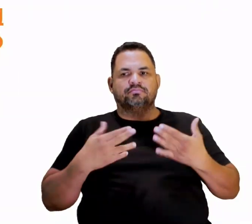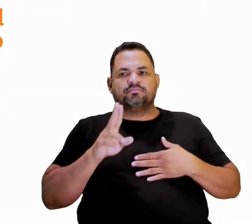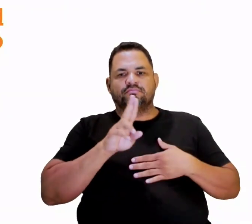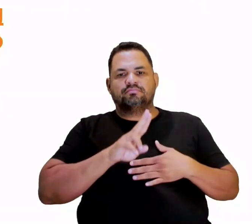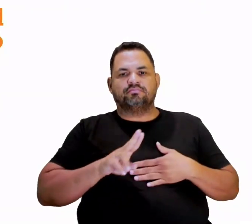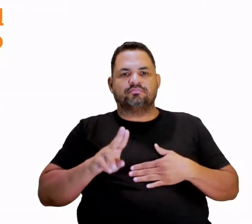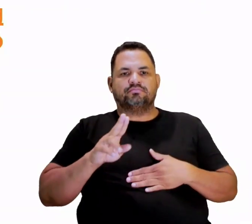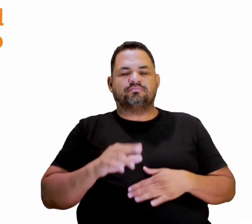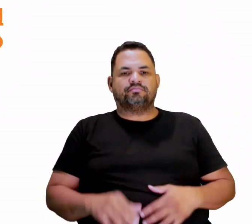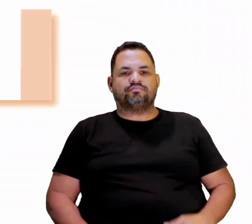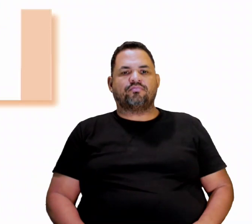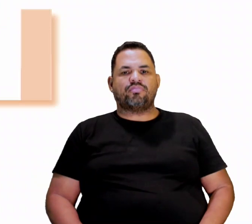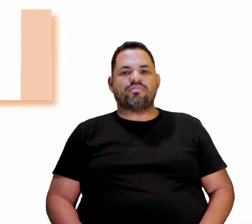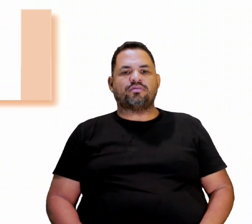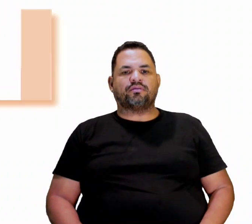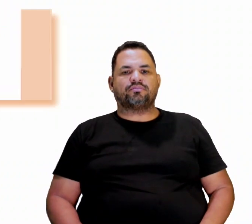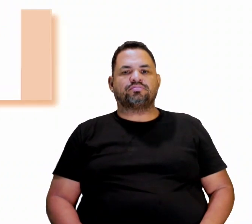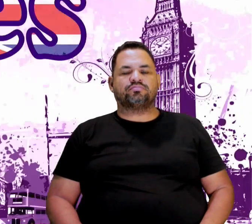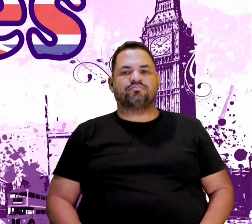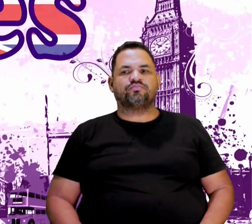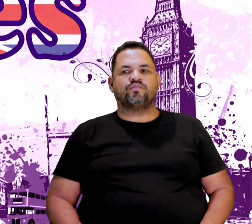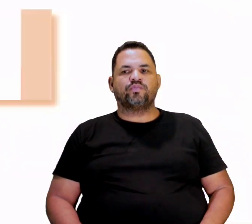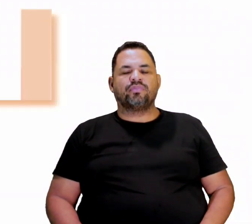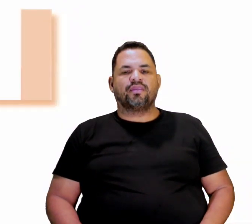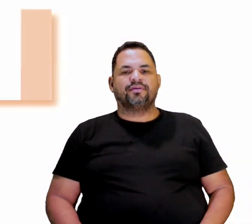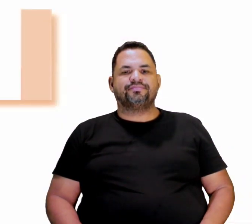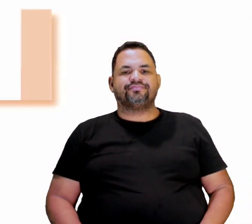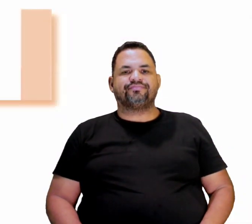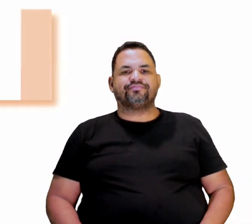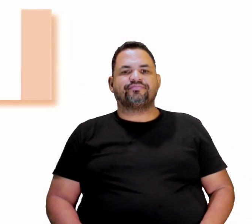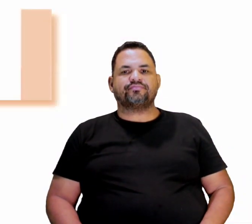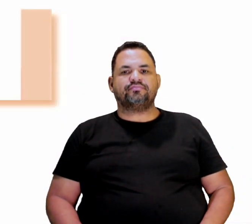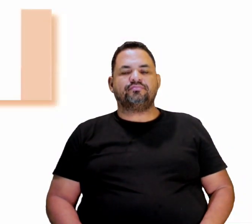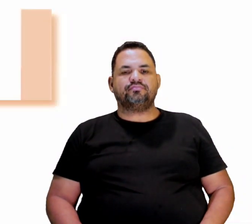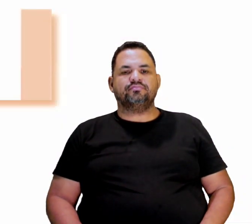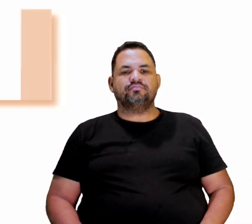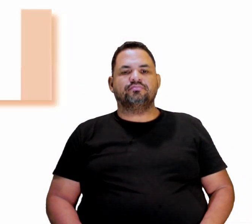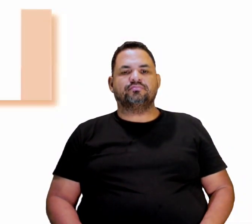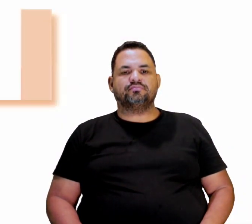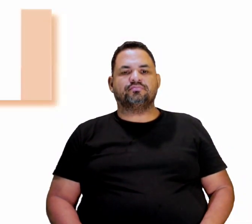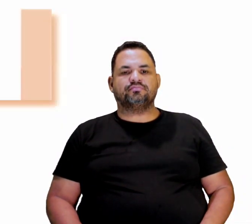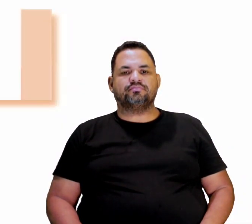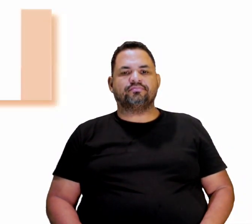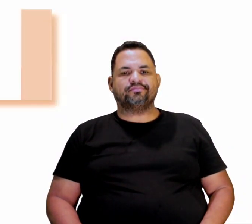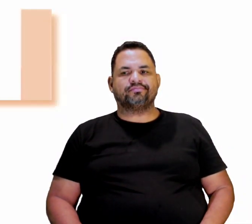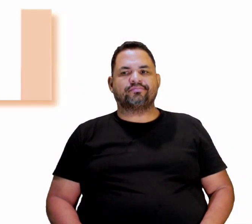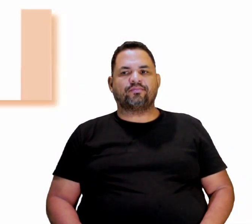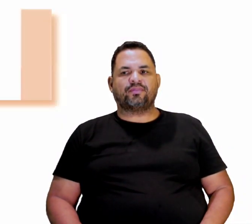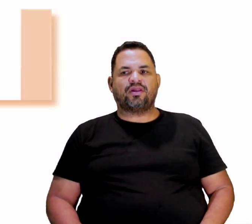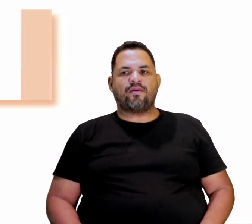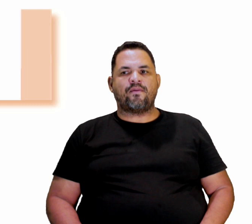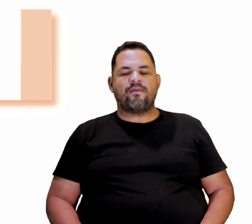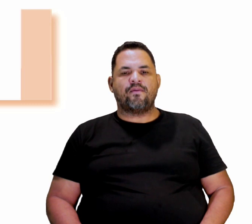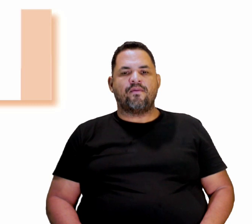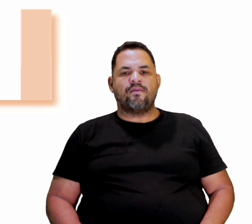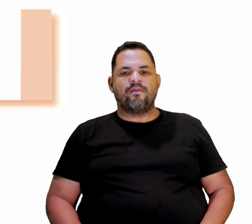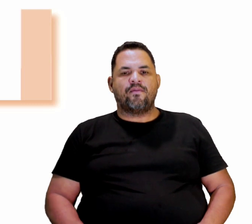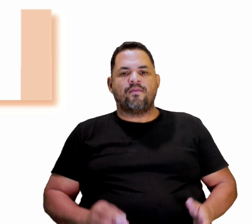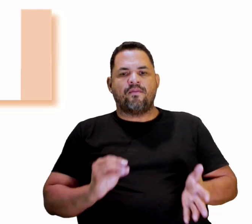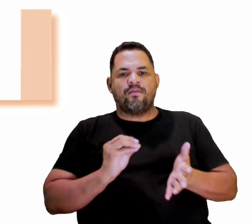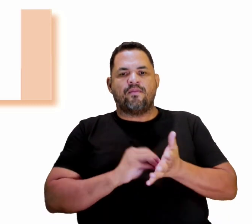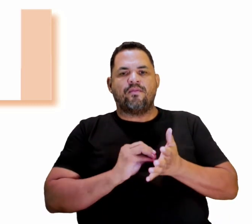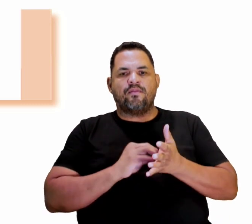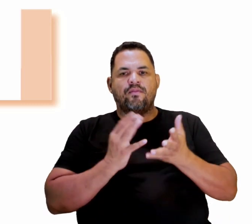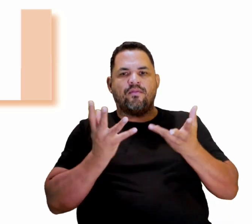going e olha só hoje a gente tá faltando tá faltando